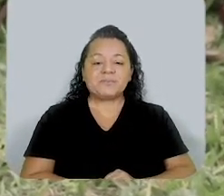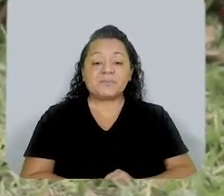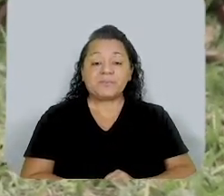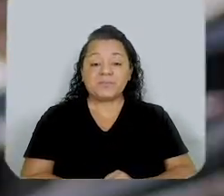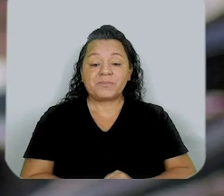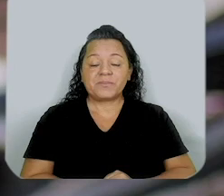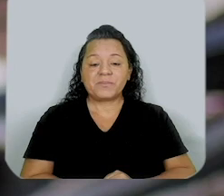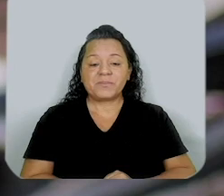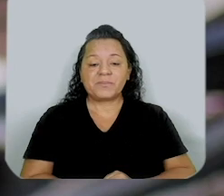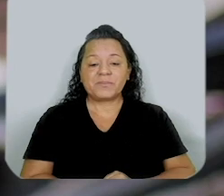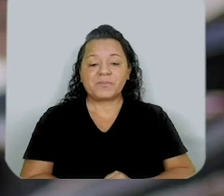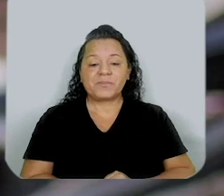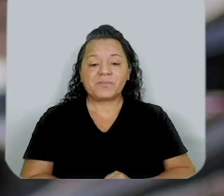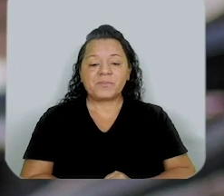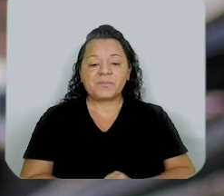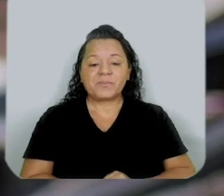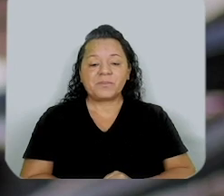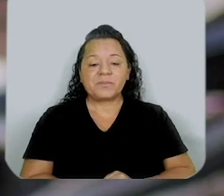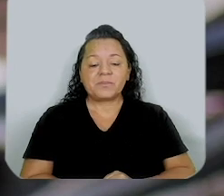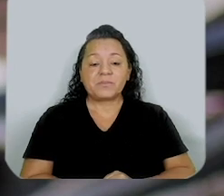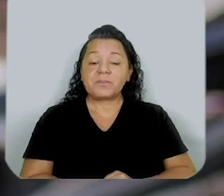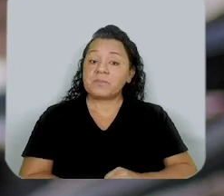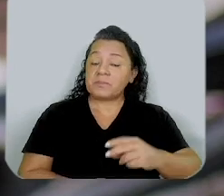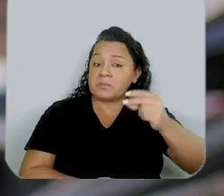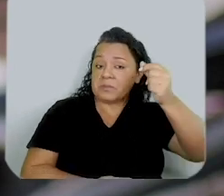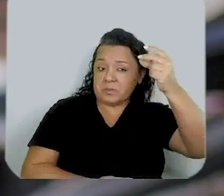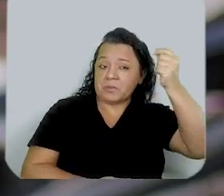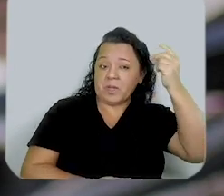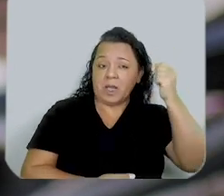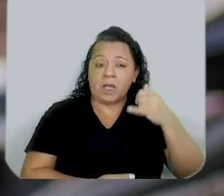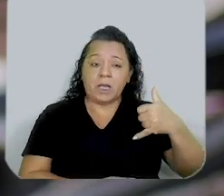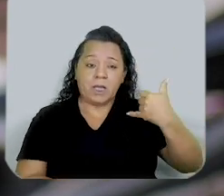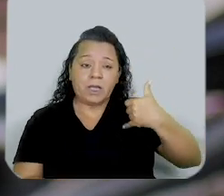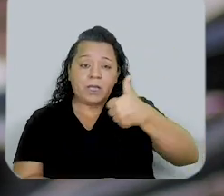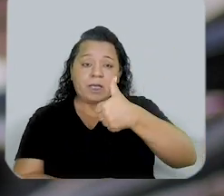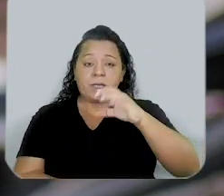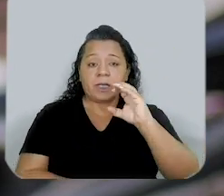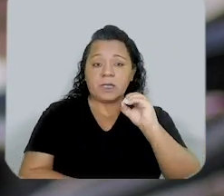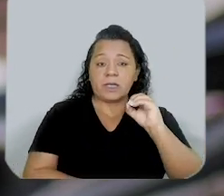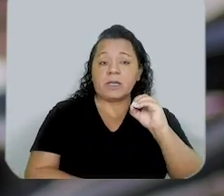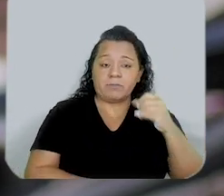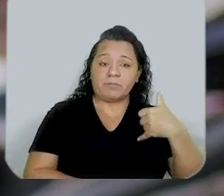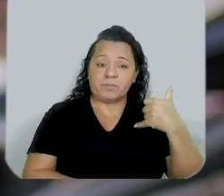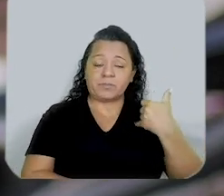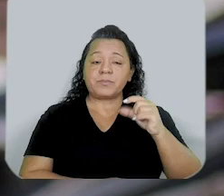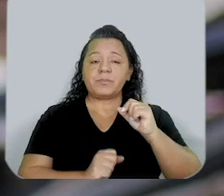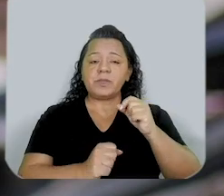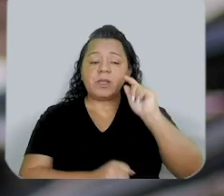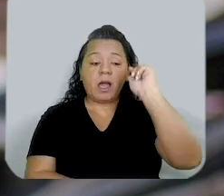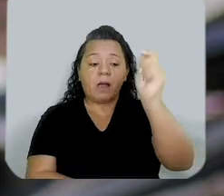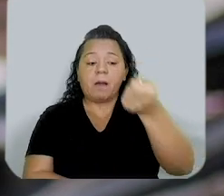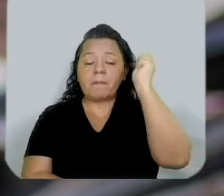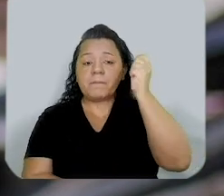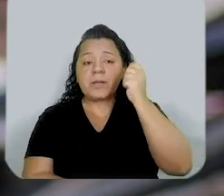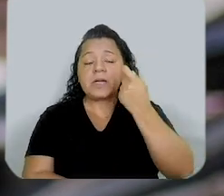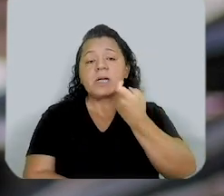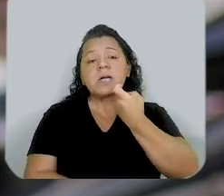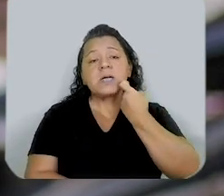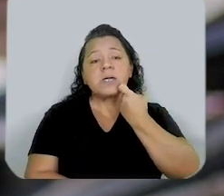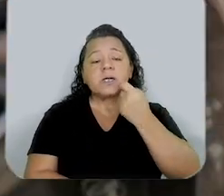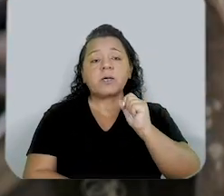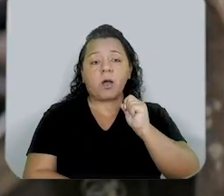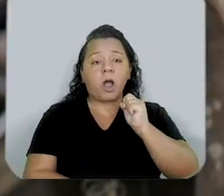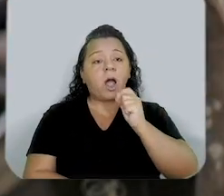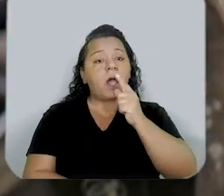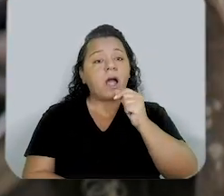Desde a minha idade de 10 anos eu comecei a pescar no rio, certo? 10 anos já saía com meu